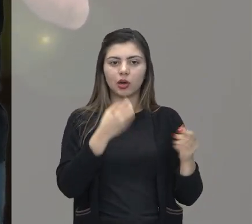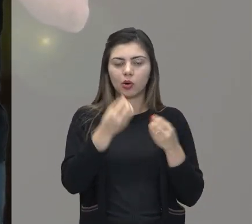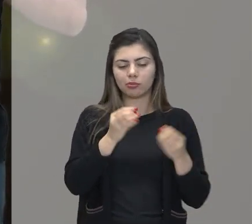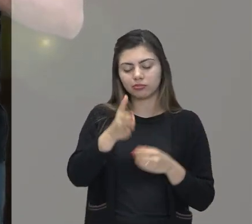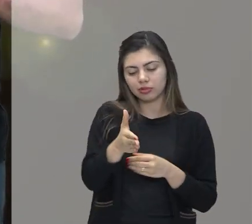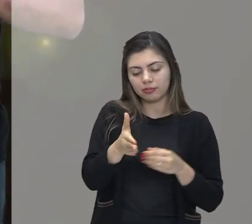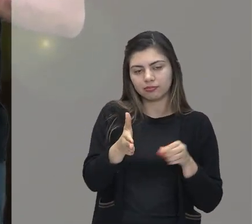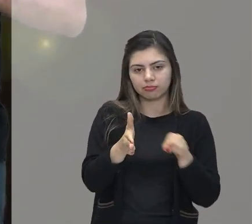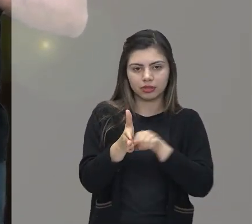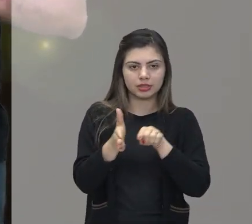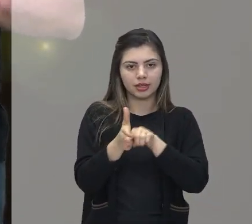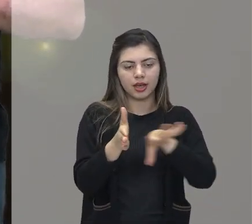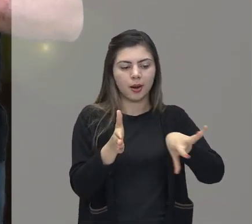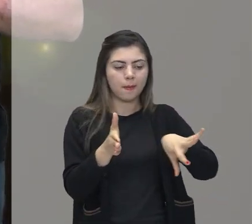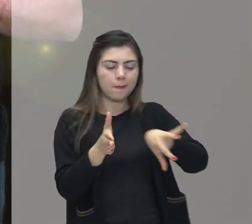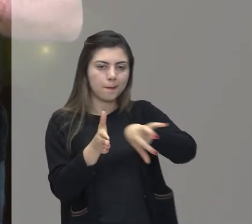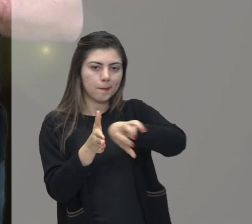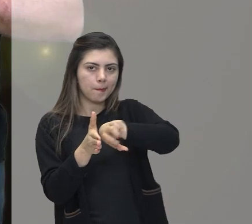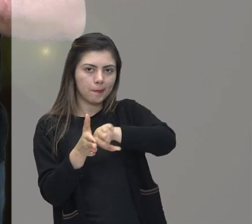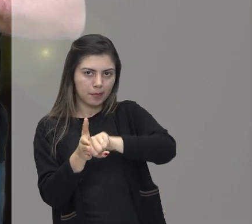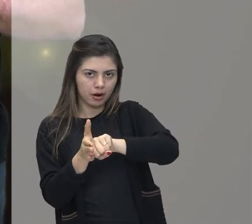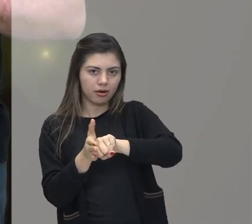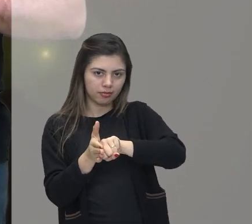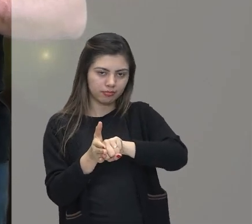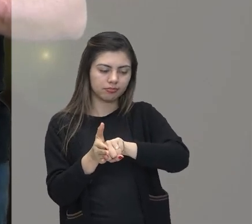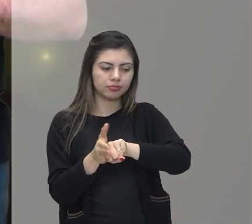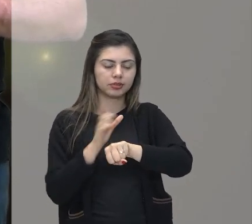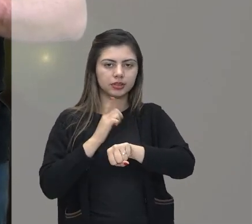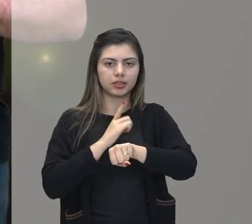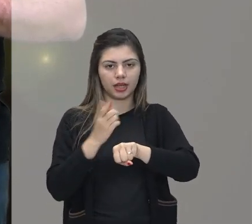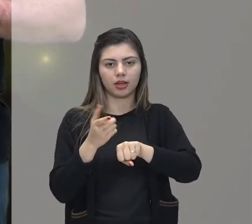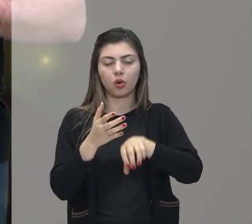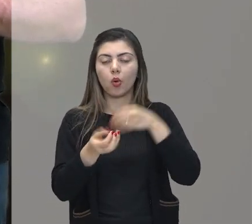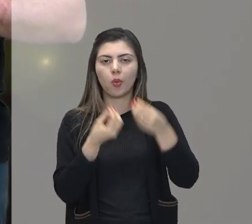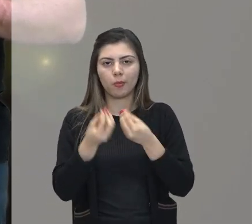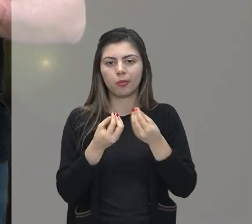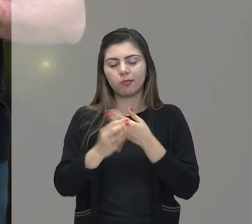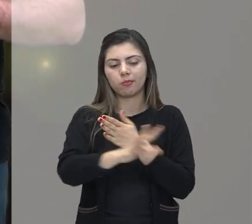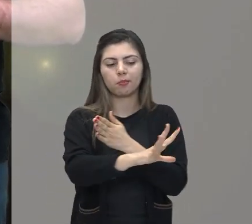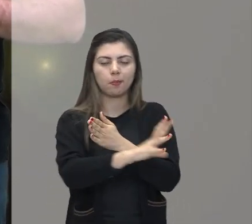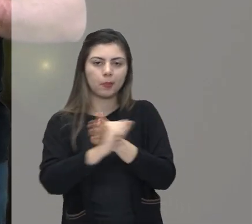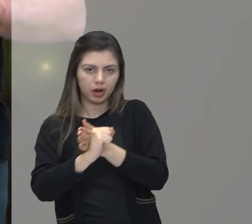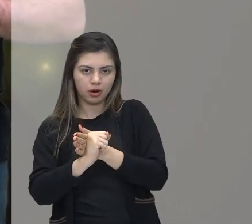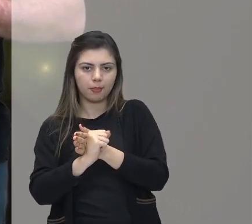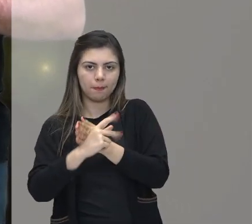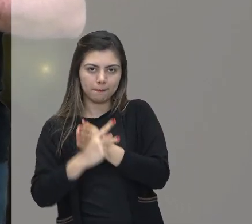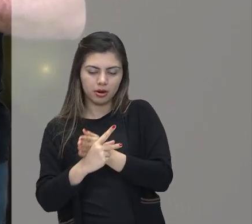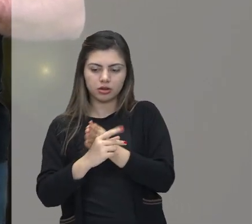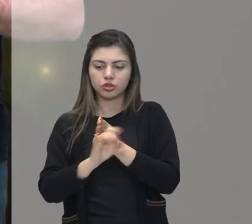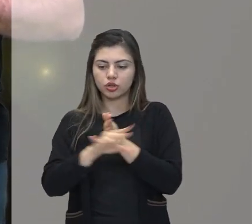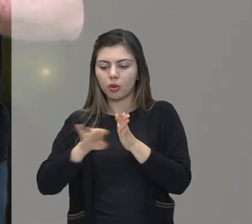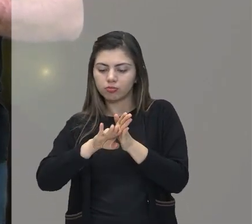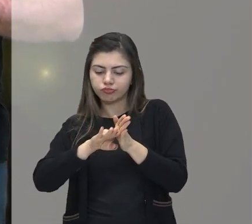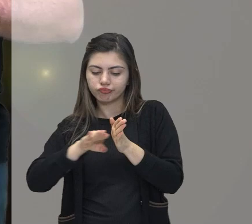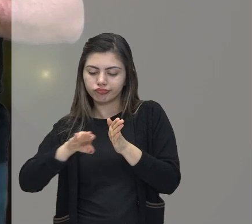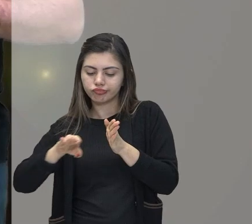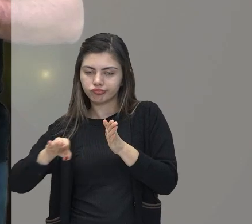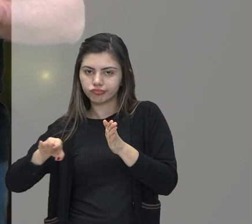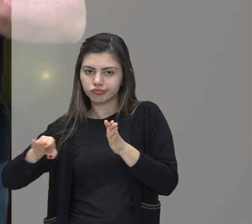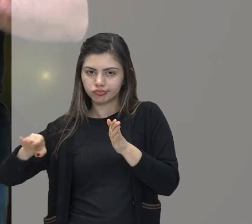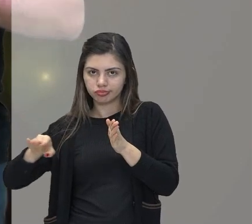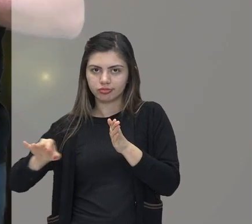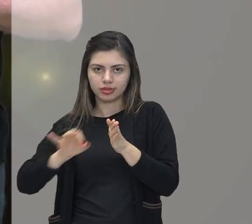vai absorver o campo elétrico das outras direções e vai deixar o campo elétrico só em uma direção, tá certo? Só naquela